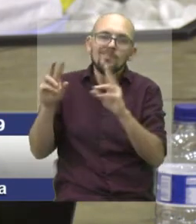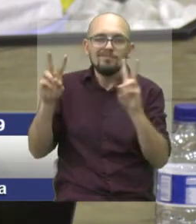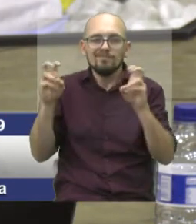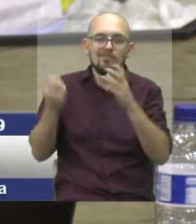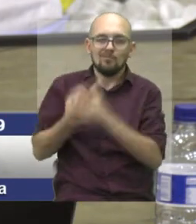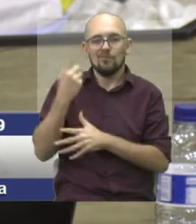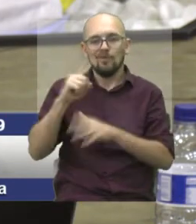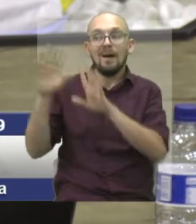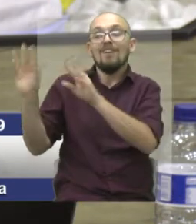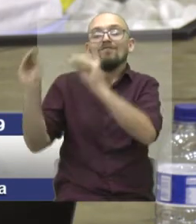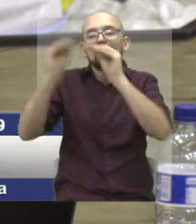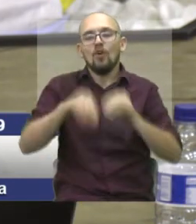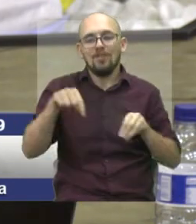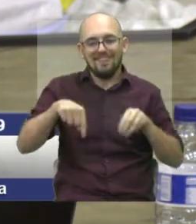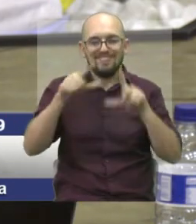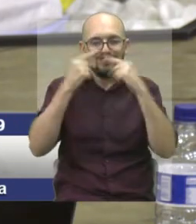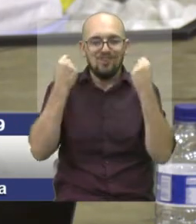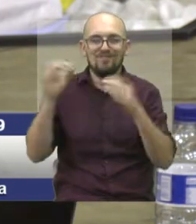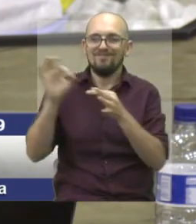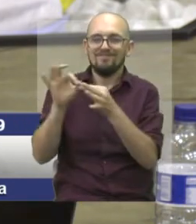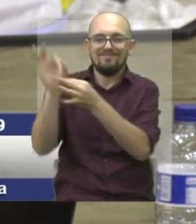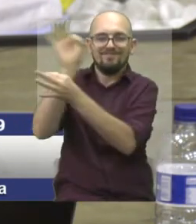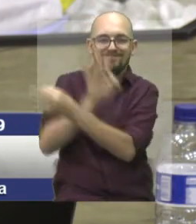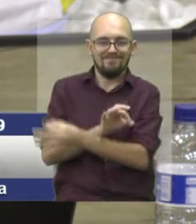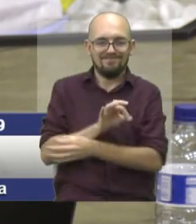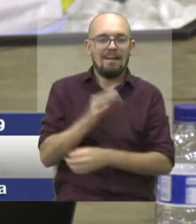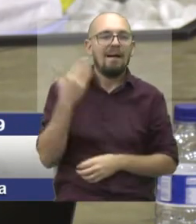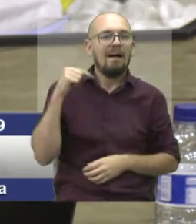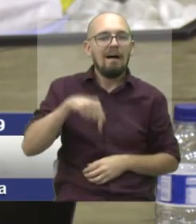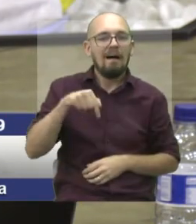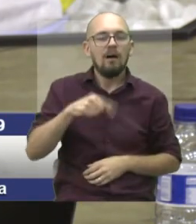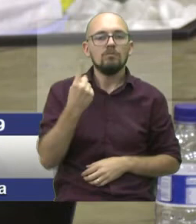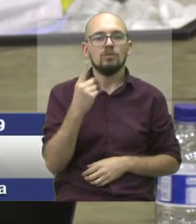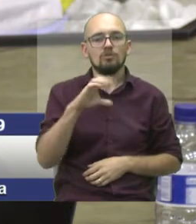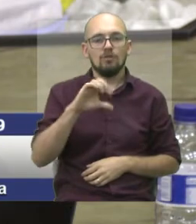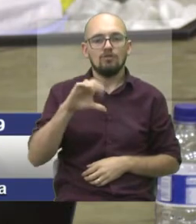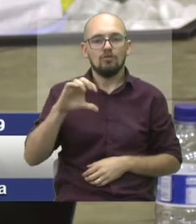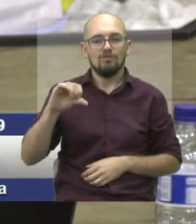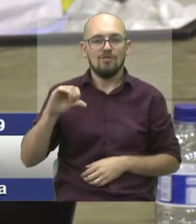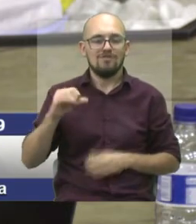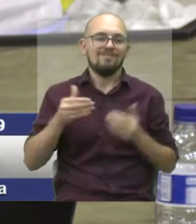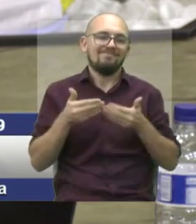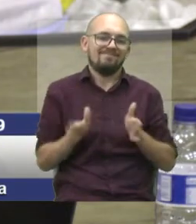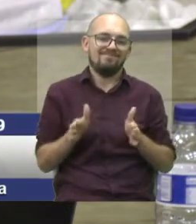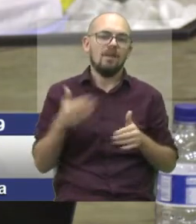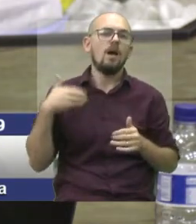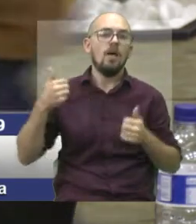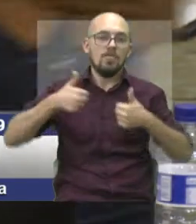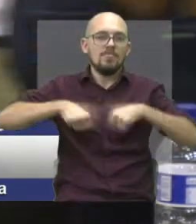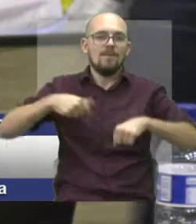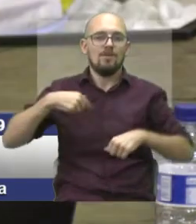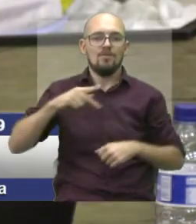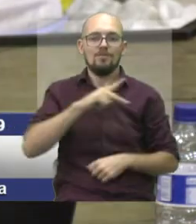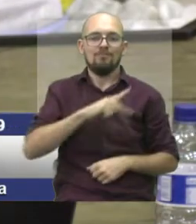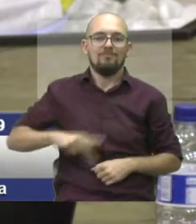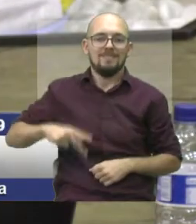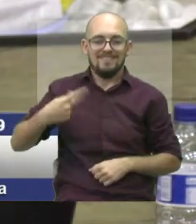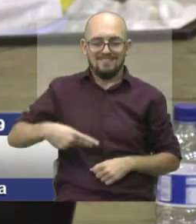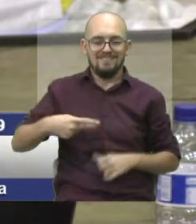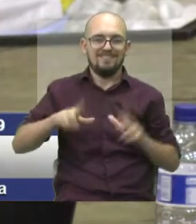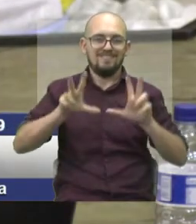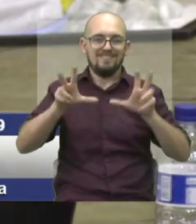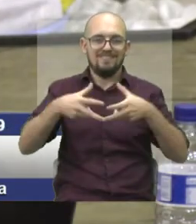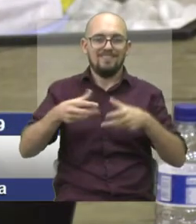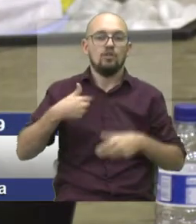programa PROED para a nossa cidade, em 1999, no qual, na época, eu era o presidente desta casa.